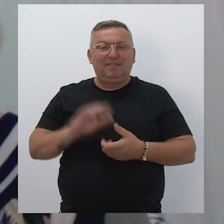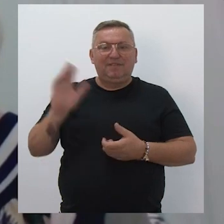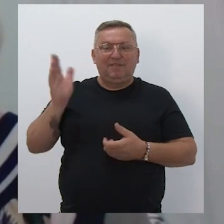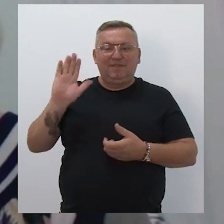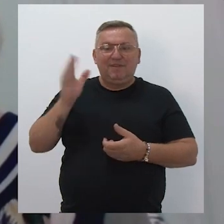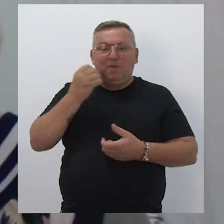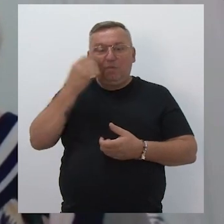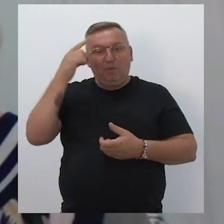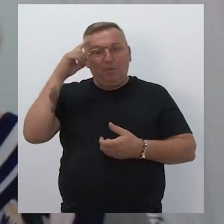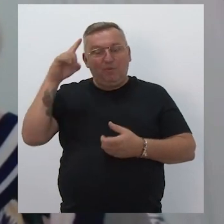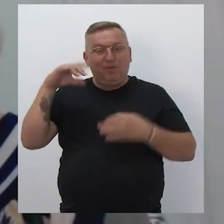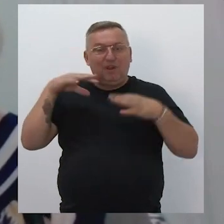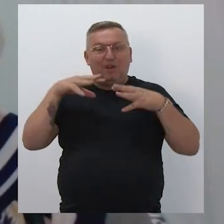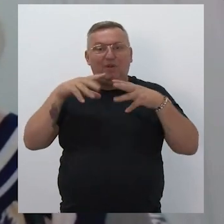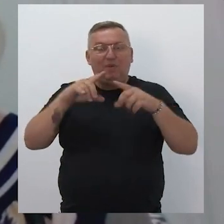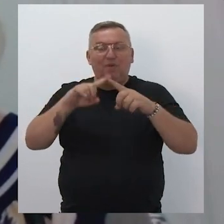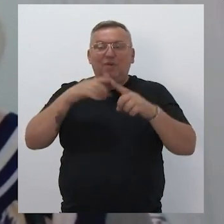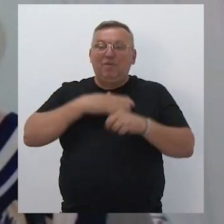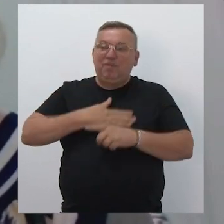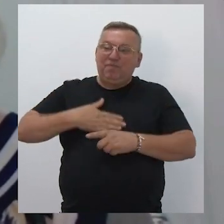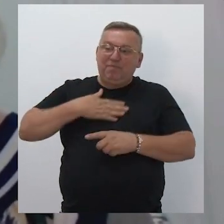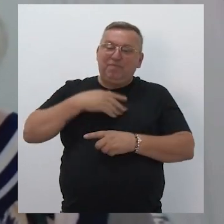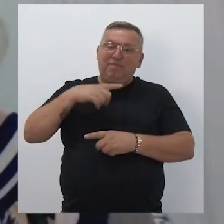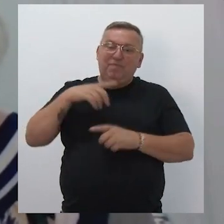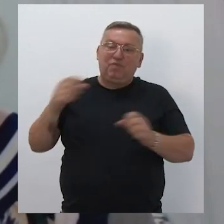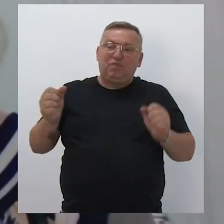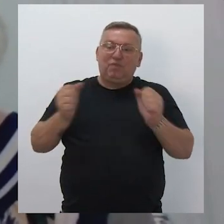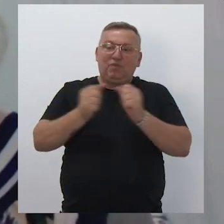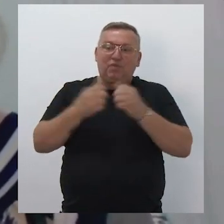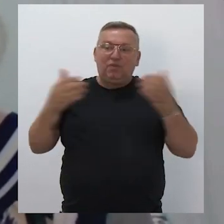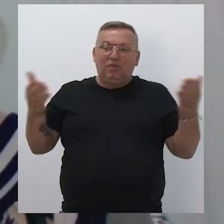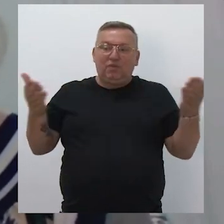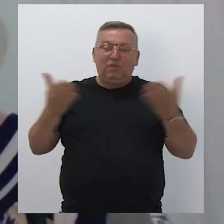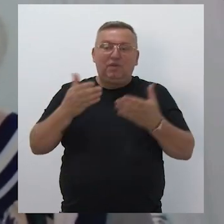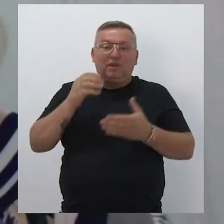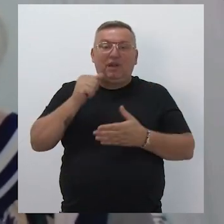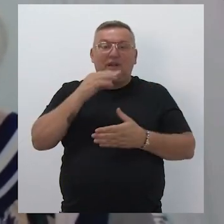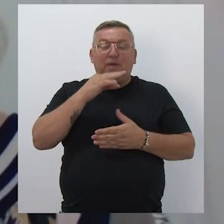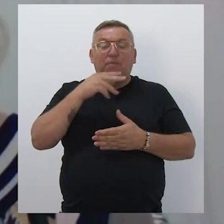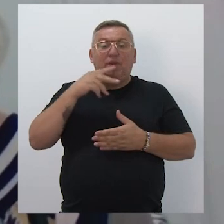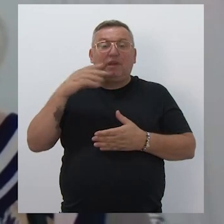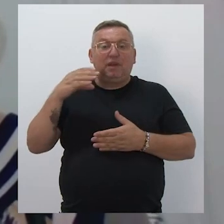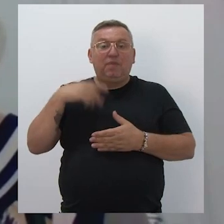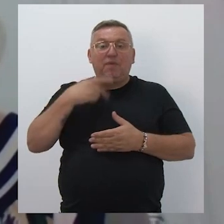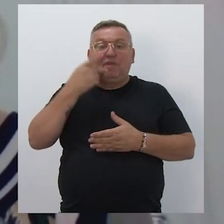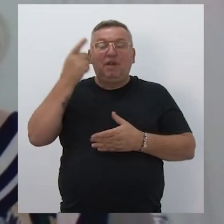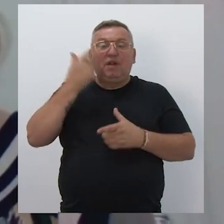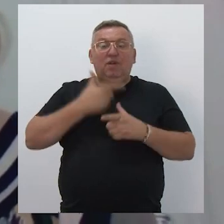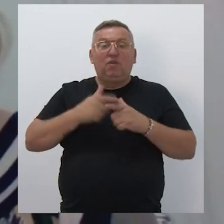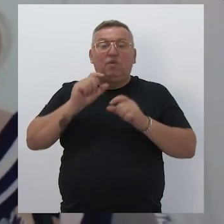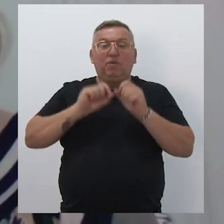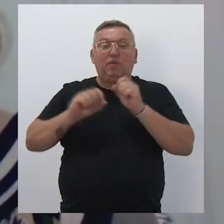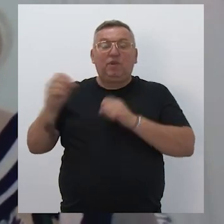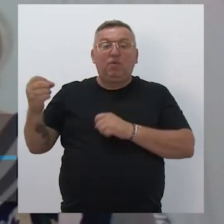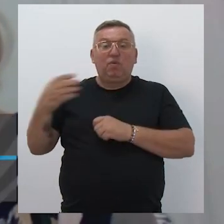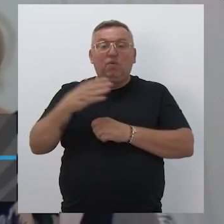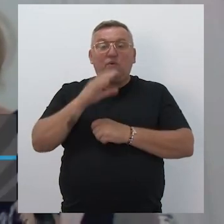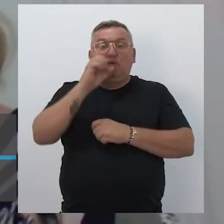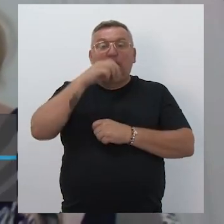Olá, bom dia a todos. É um prazer estar com vocês hoje nessa TPC para falarmos um pouquinho sobre o novo ensino